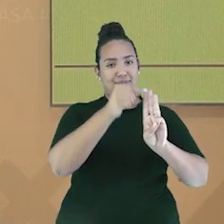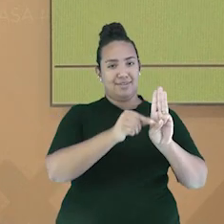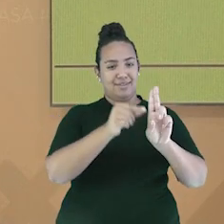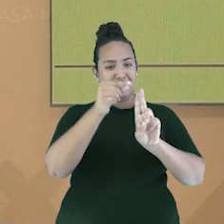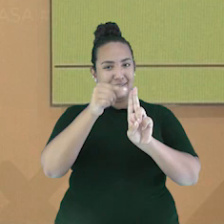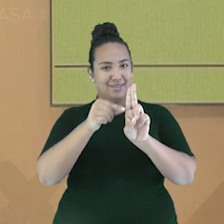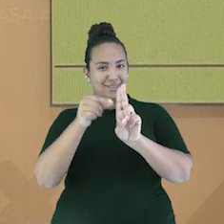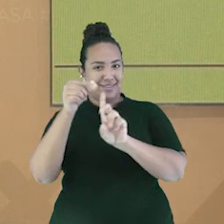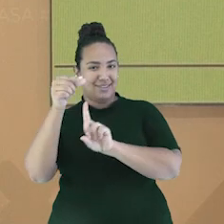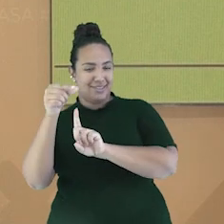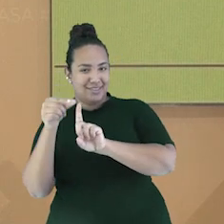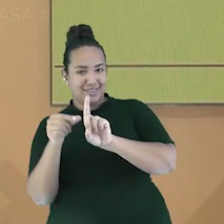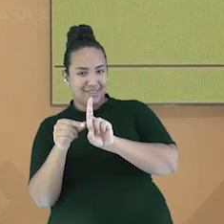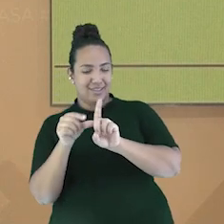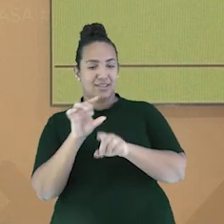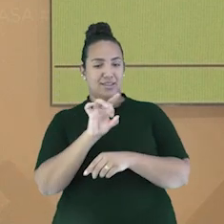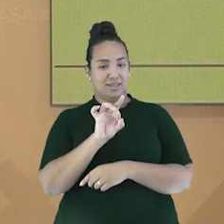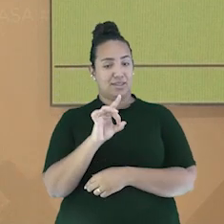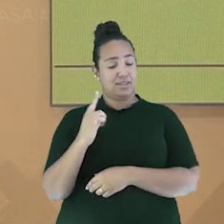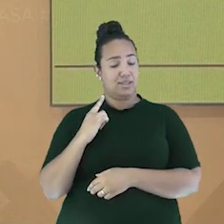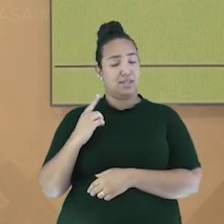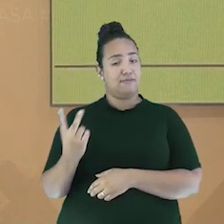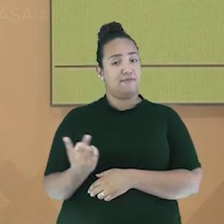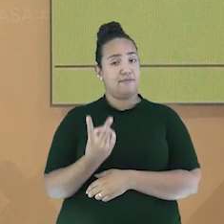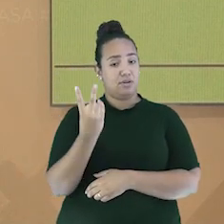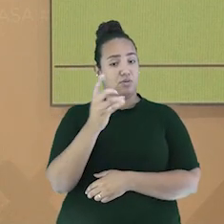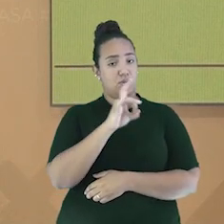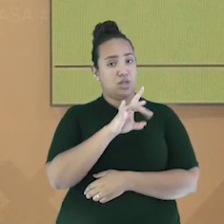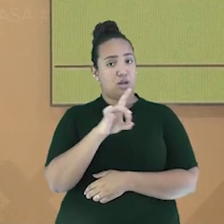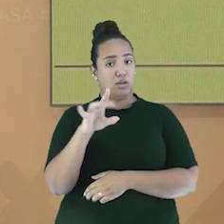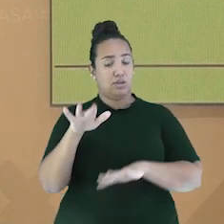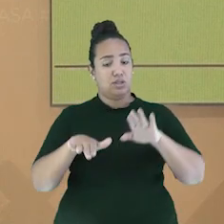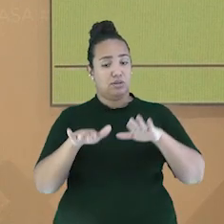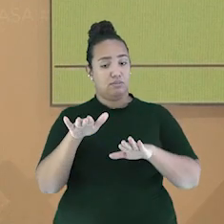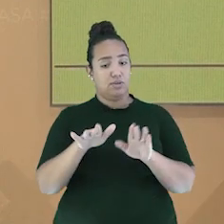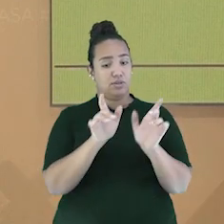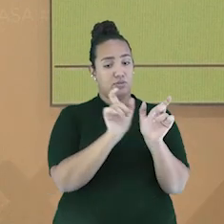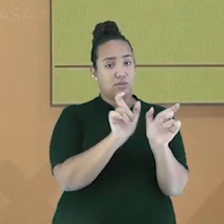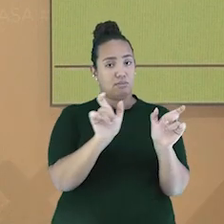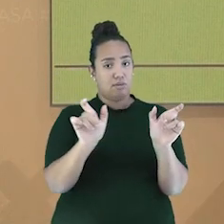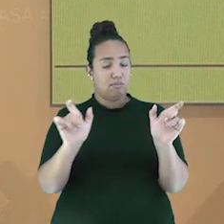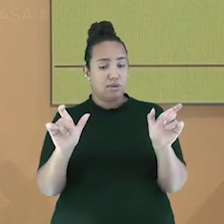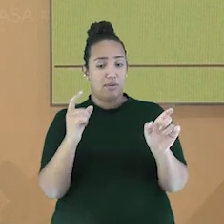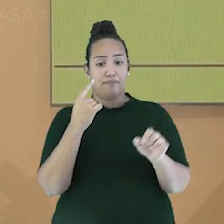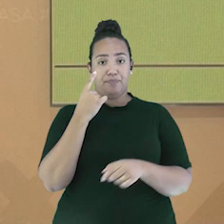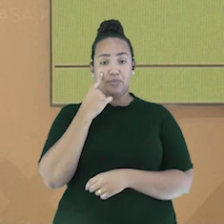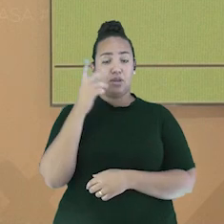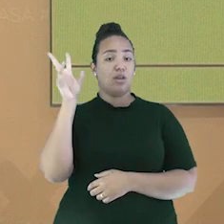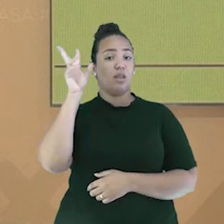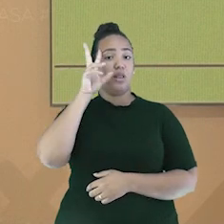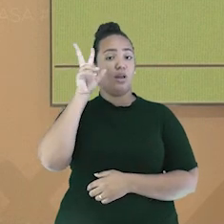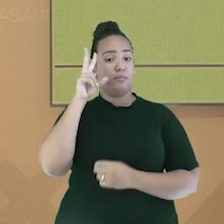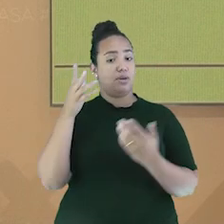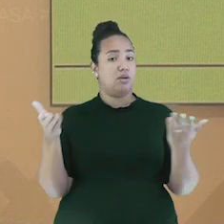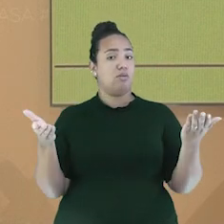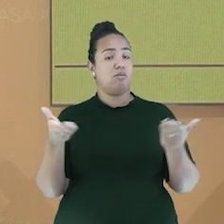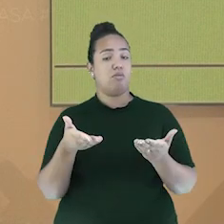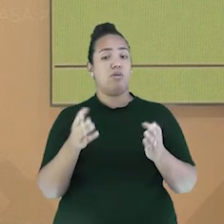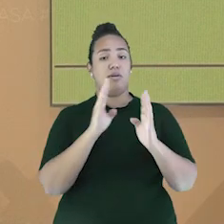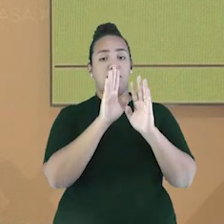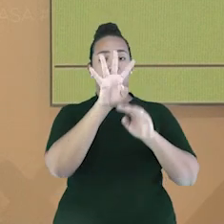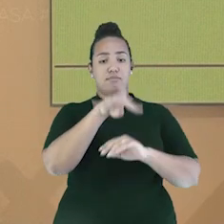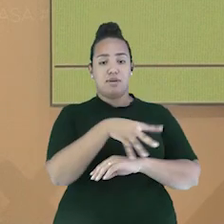qual pertence e um valor relativo que depende da sua posição observe e relembre comigo o quadro